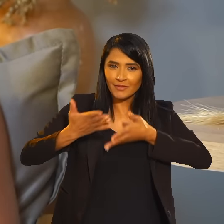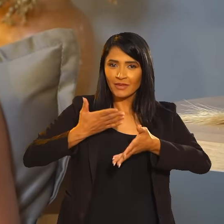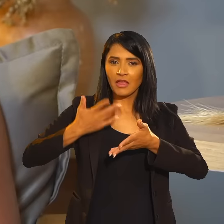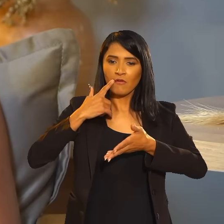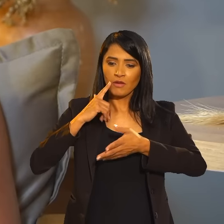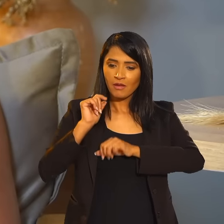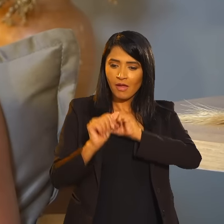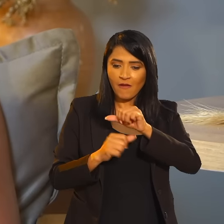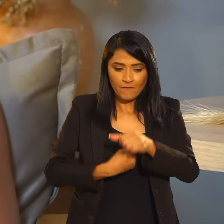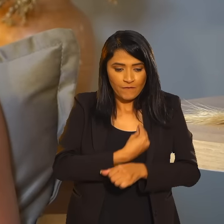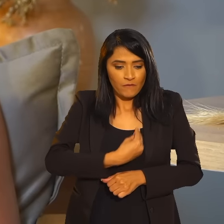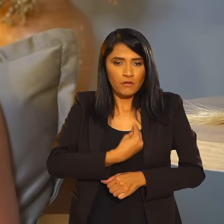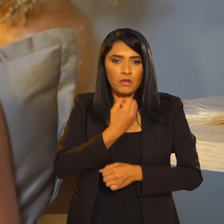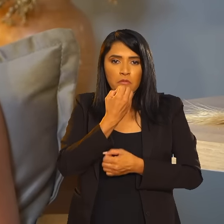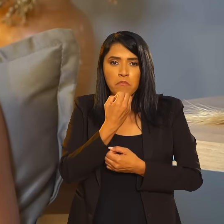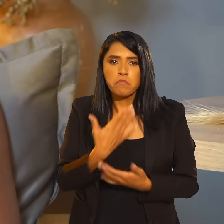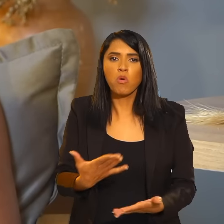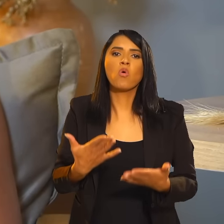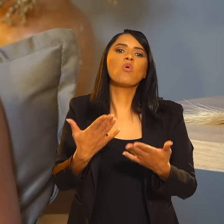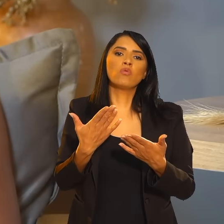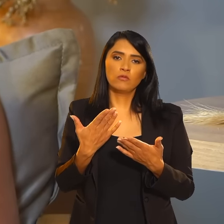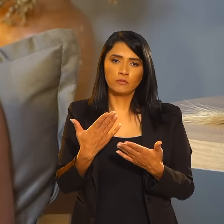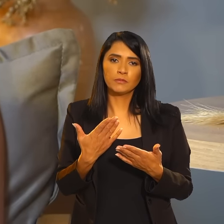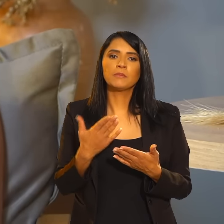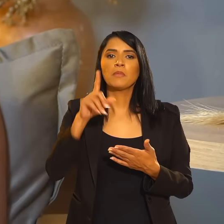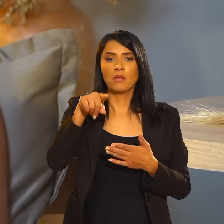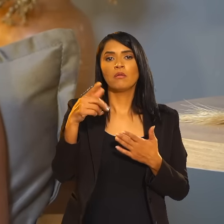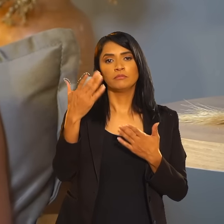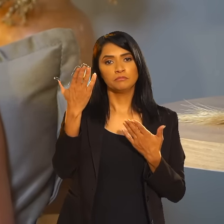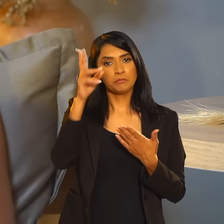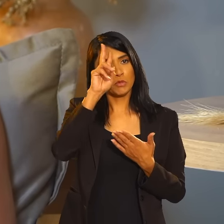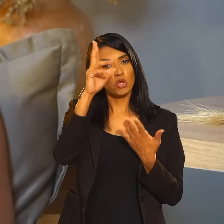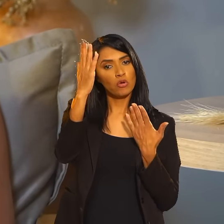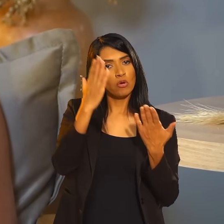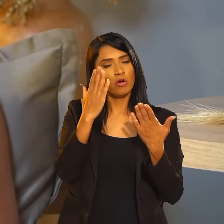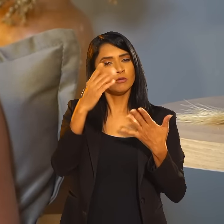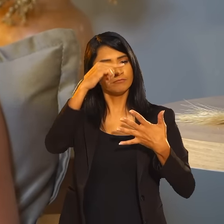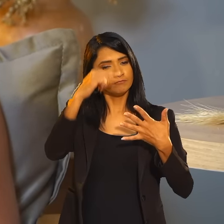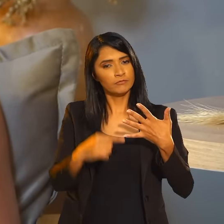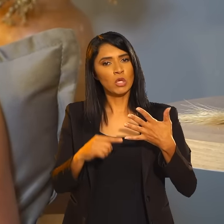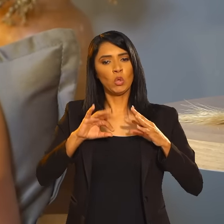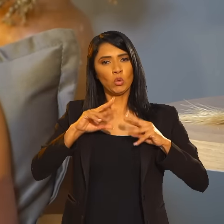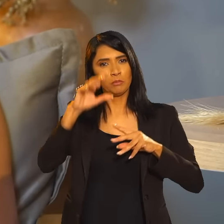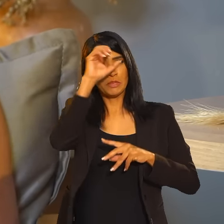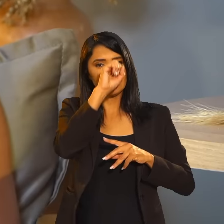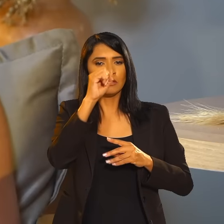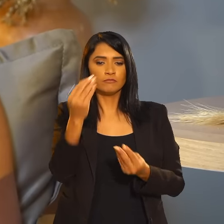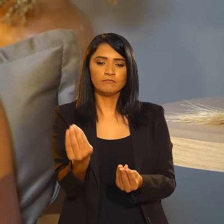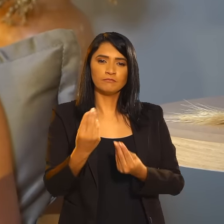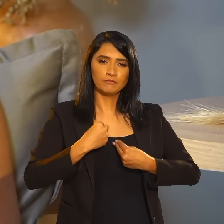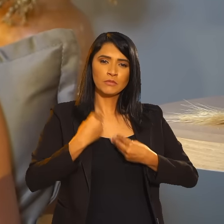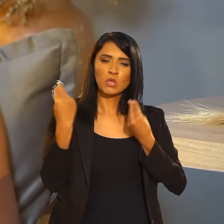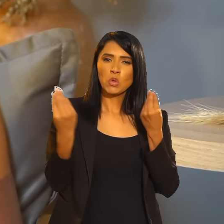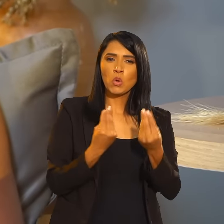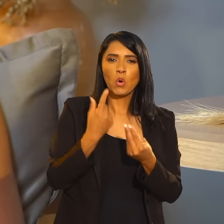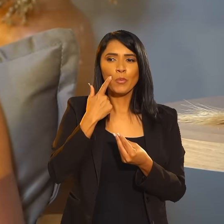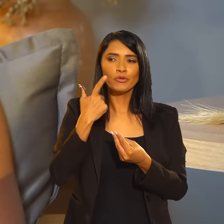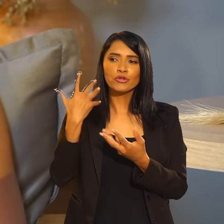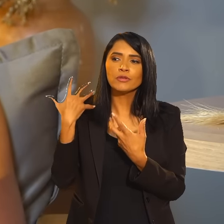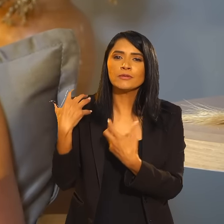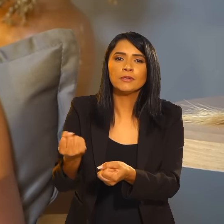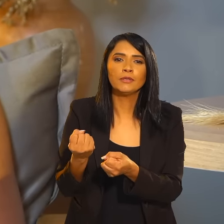transformada em vidas e produzir bons frutos. Então essa parábola ela vem trazendo todas essas lições para a gente, de como é que a gente